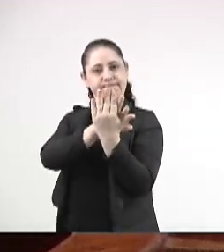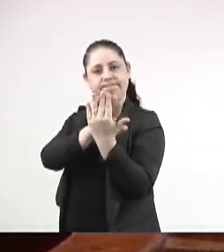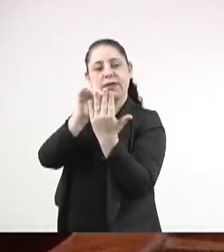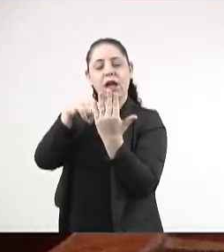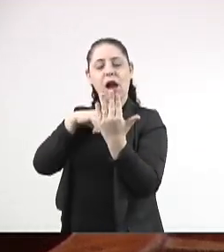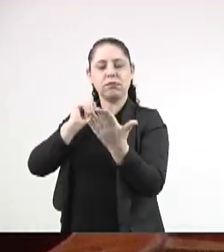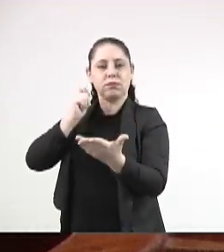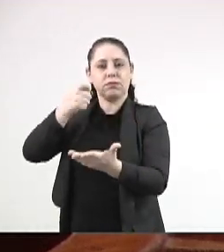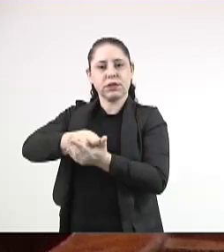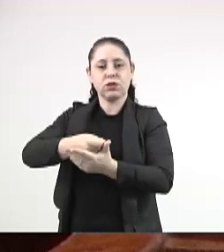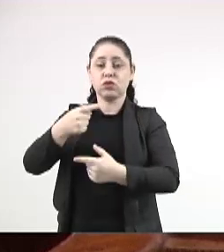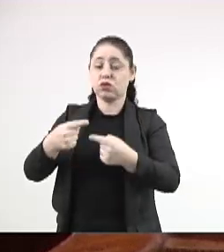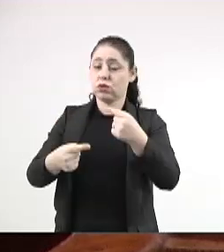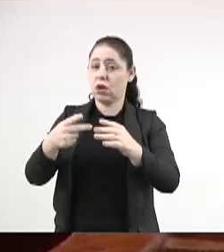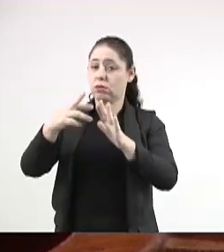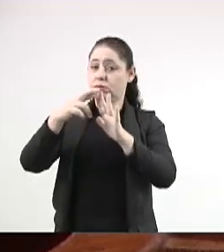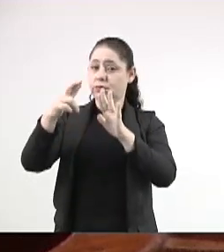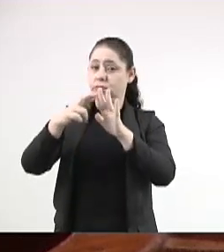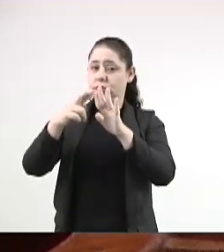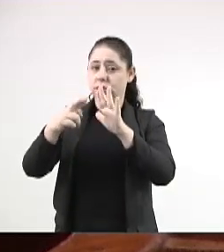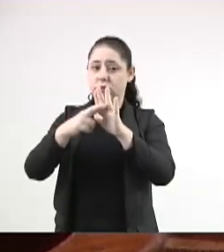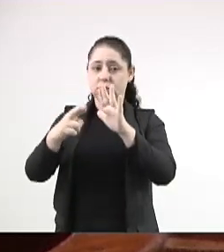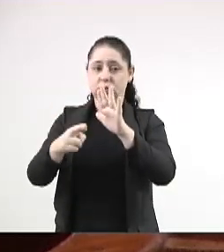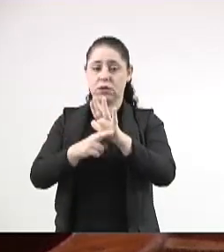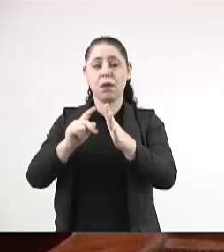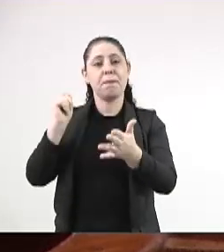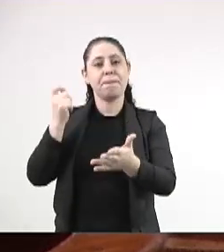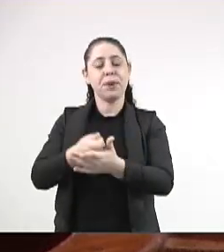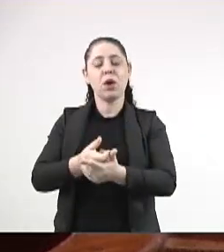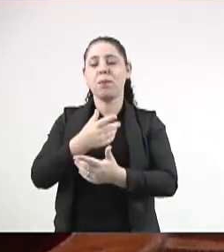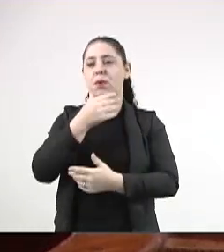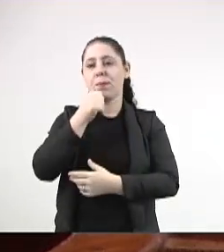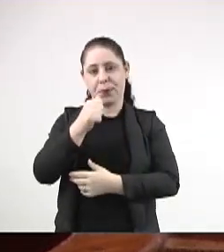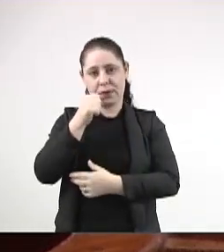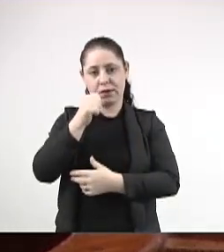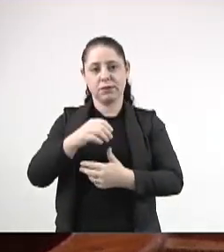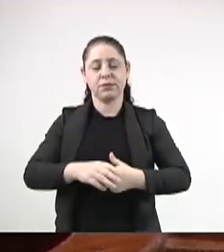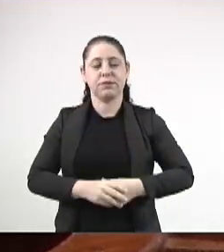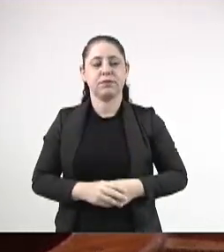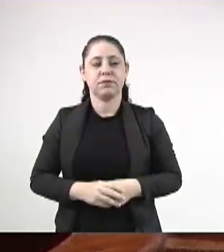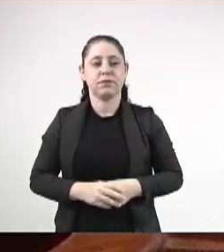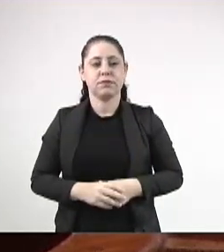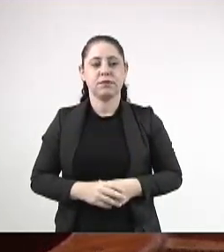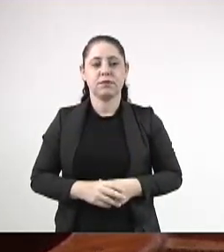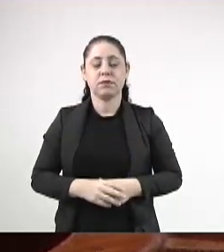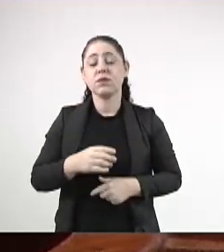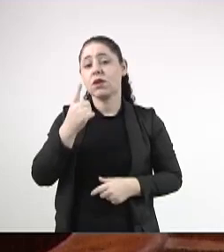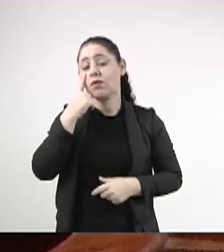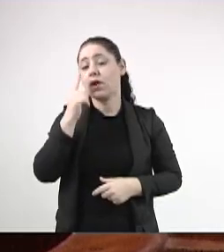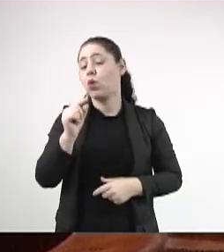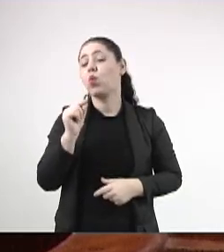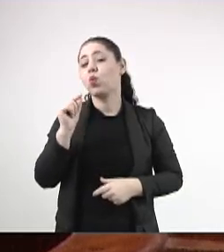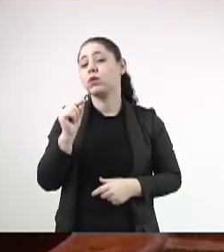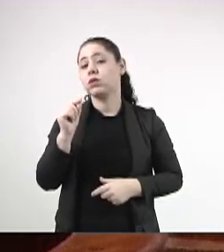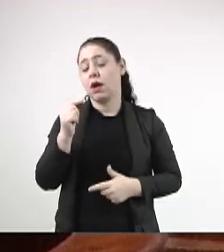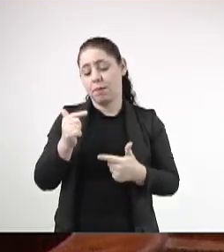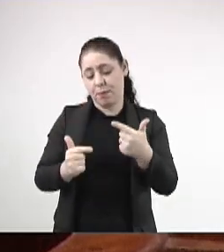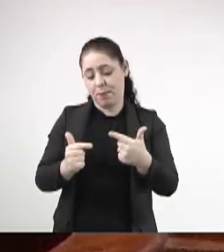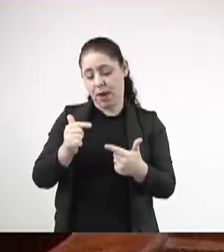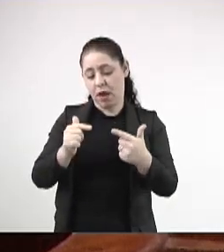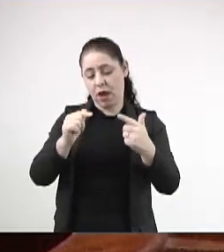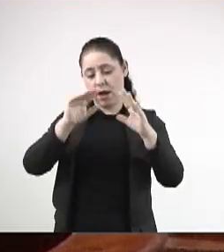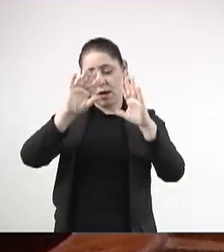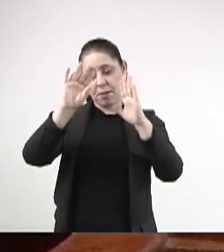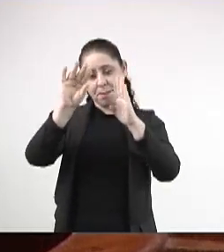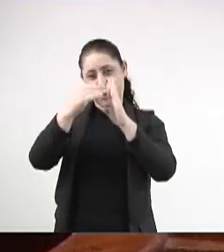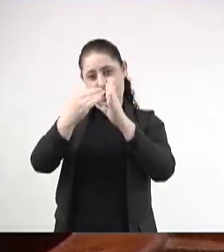uma imposição e regras sobre o feminino. E nós vimos, então, a pauta política nesse